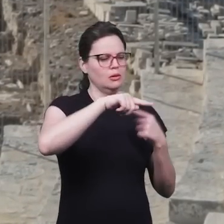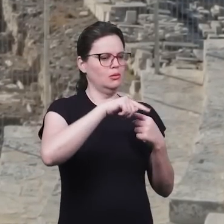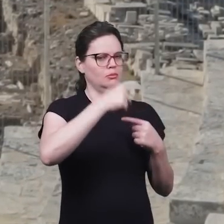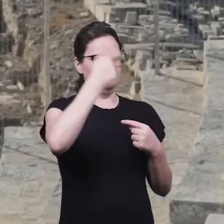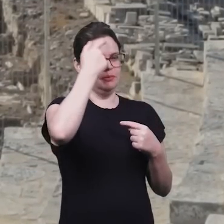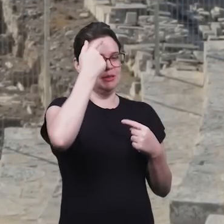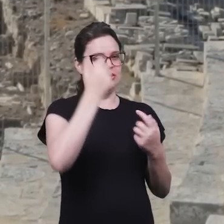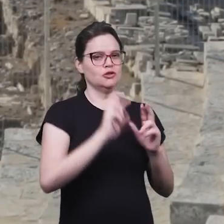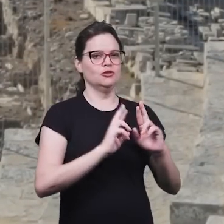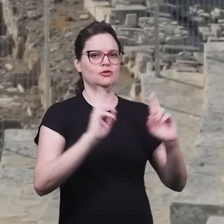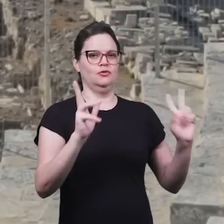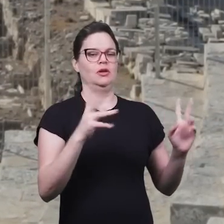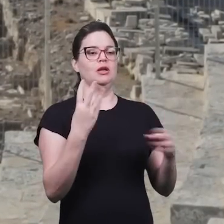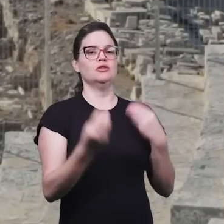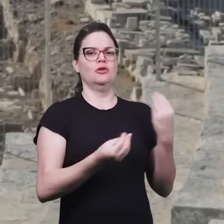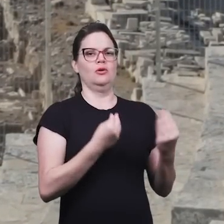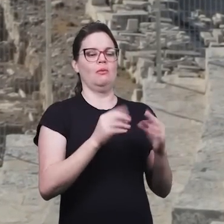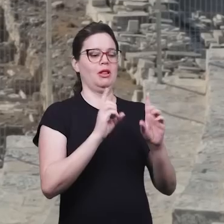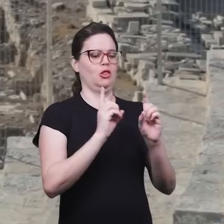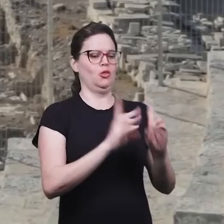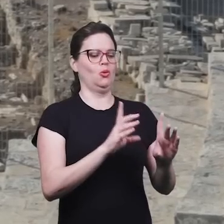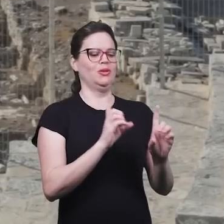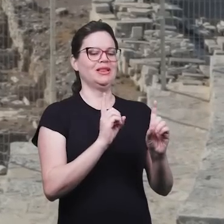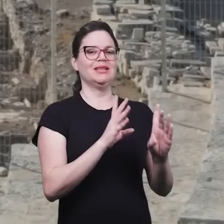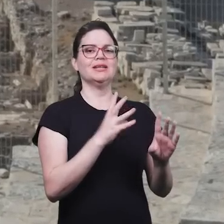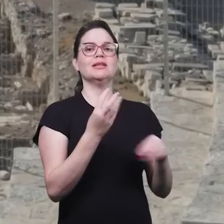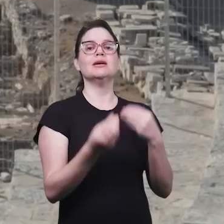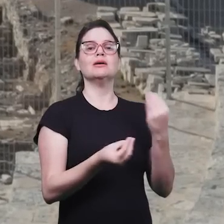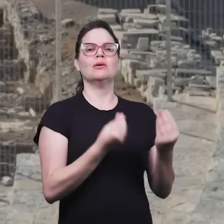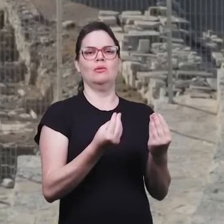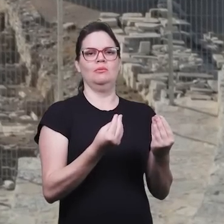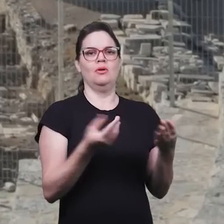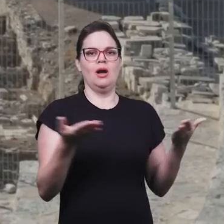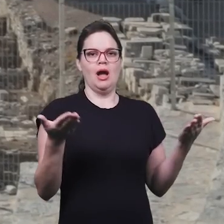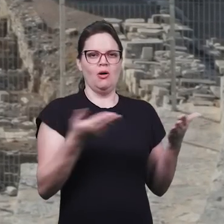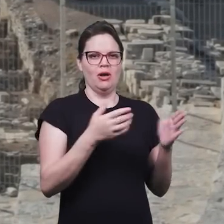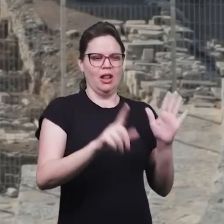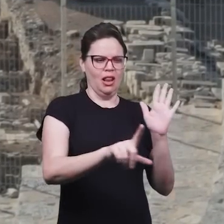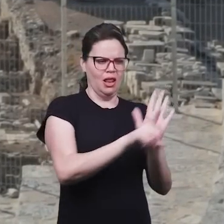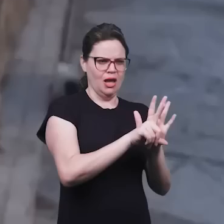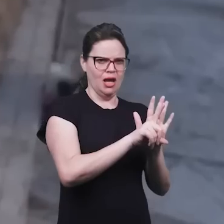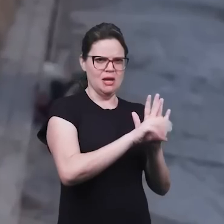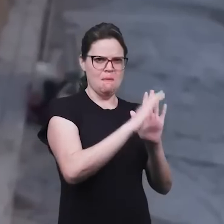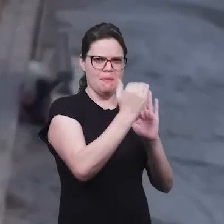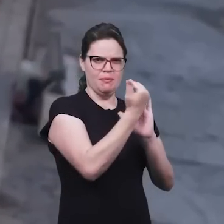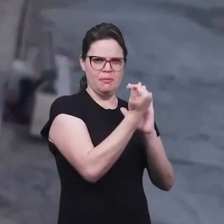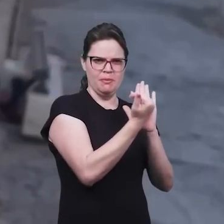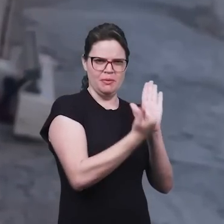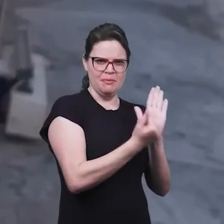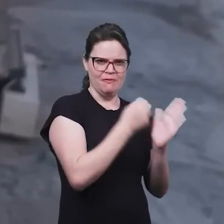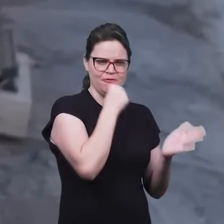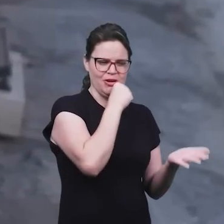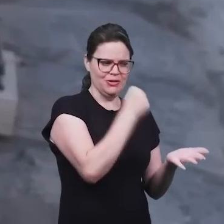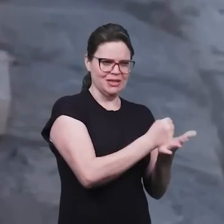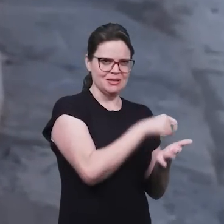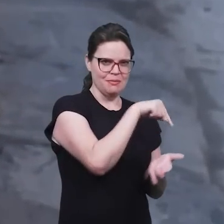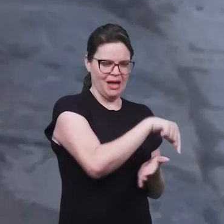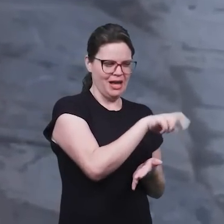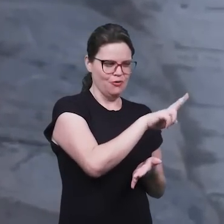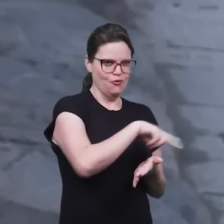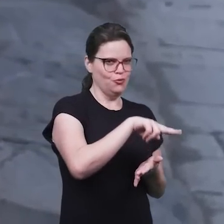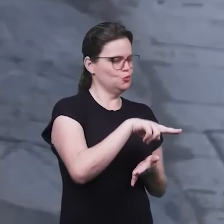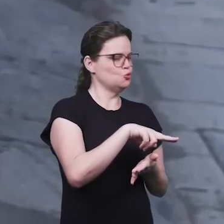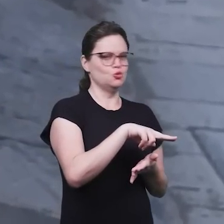de servir a Deus. Então, agora era em espírito e em verdade. Não era simplesmente